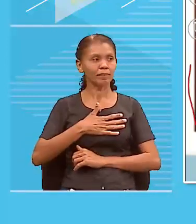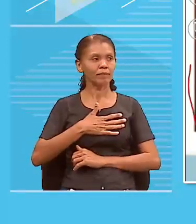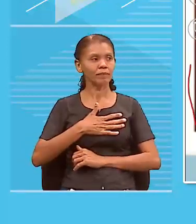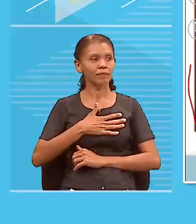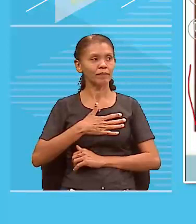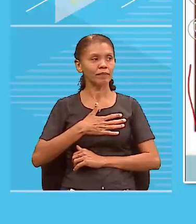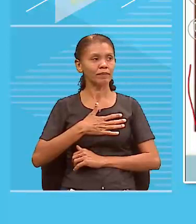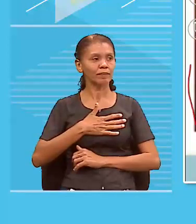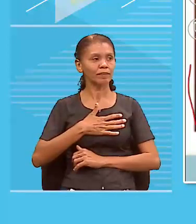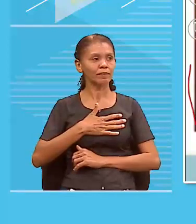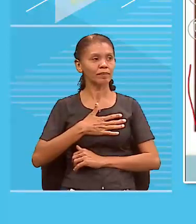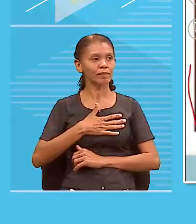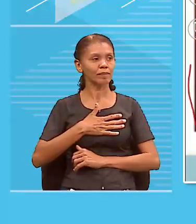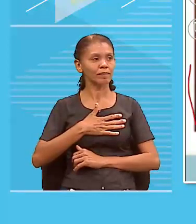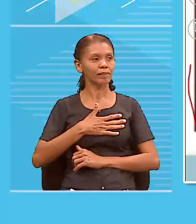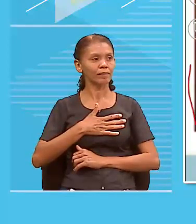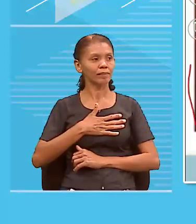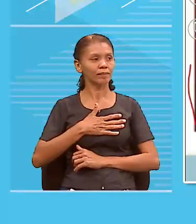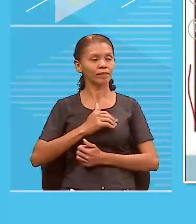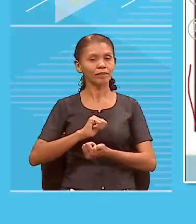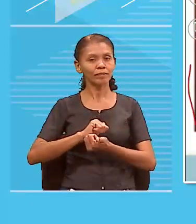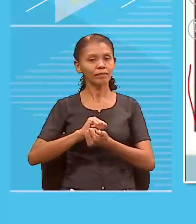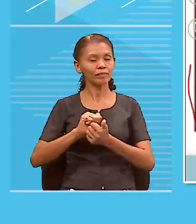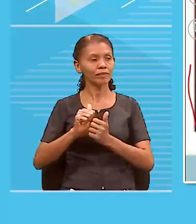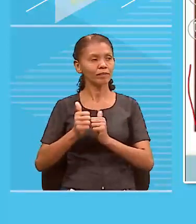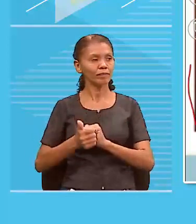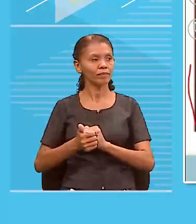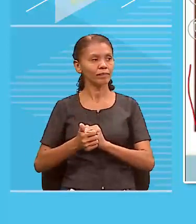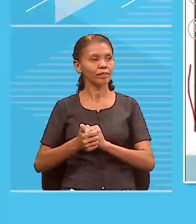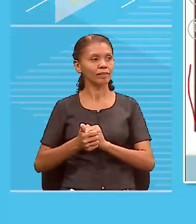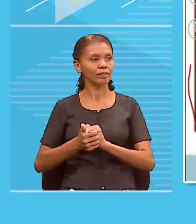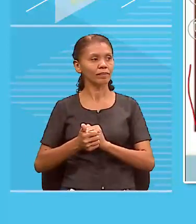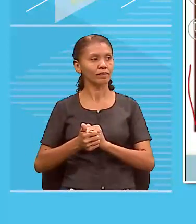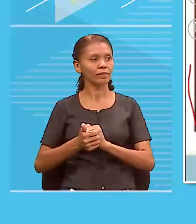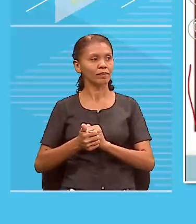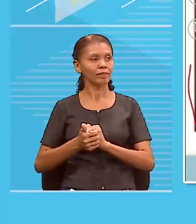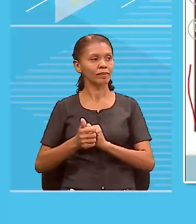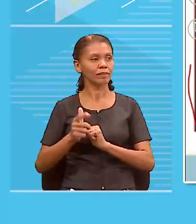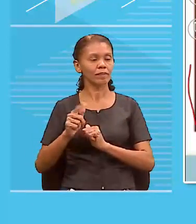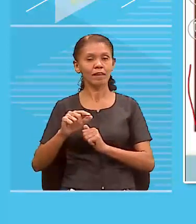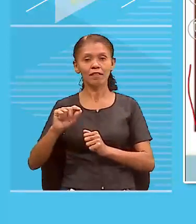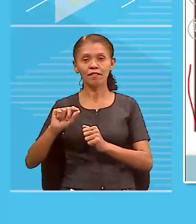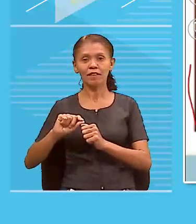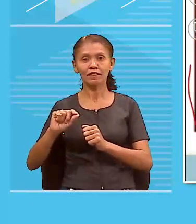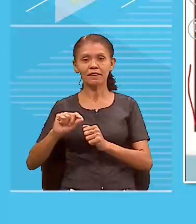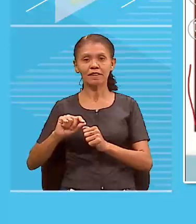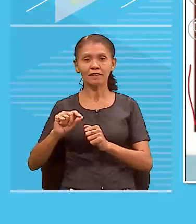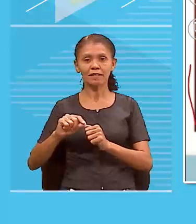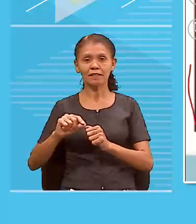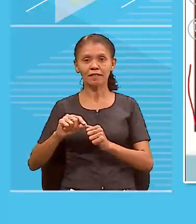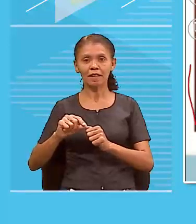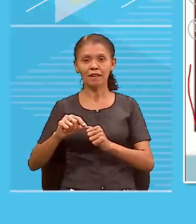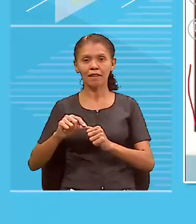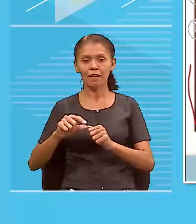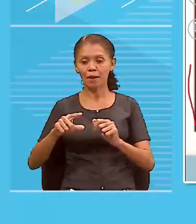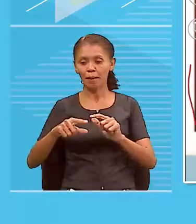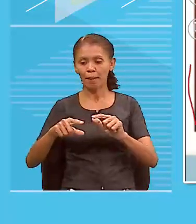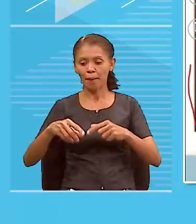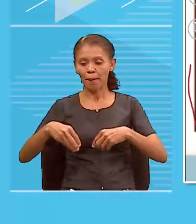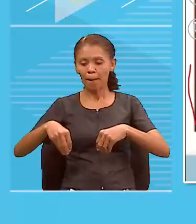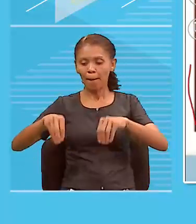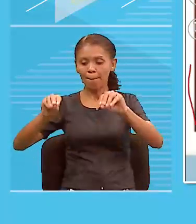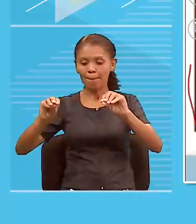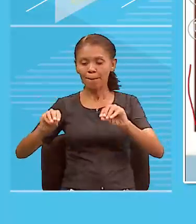esse esporte e obviamente piquenique no parque que é uma prática